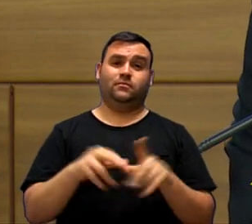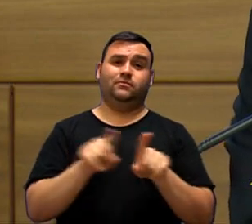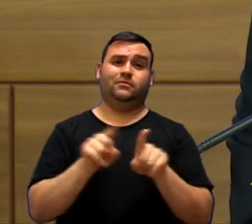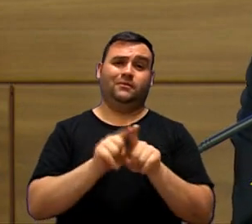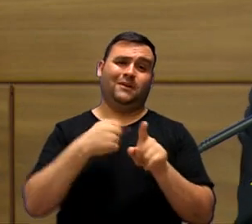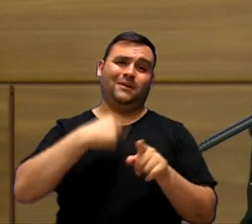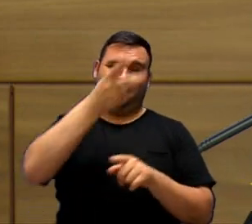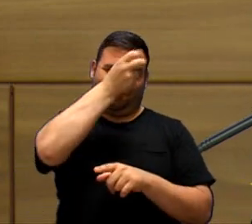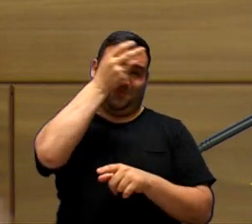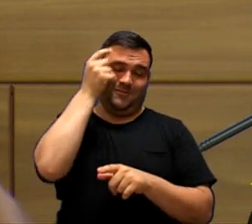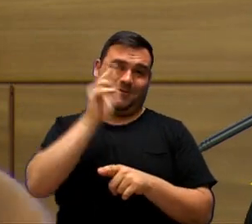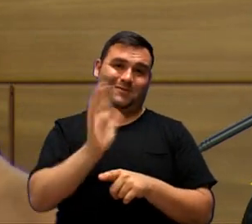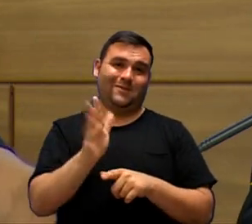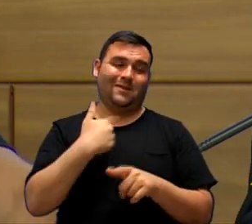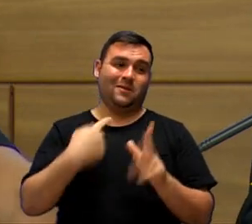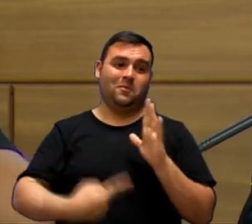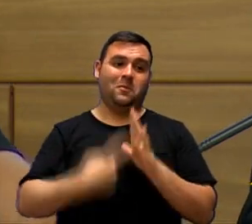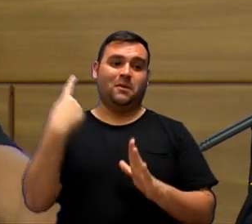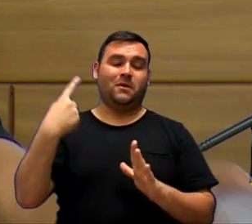prefeito,